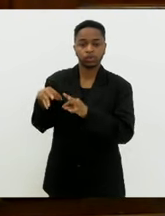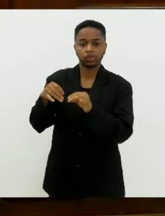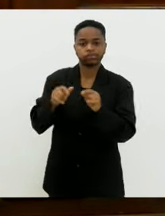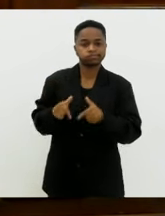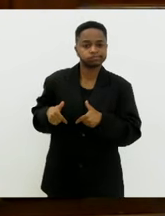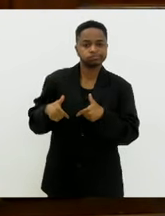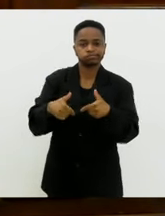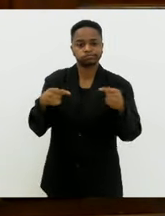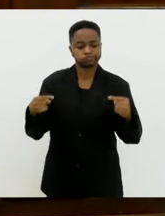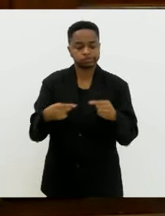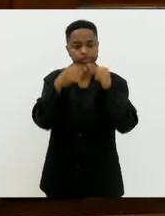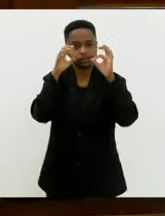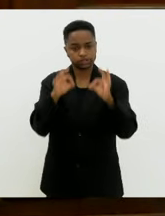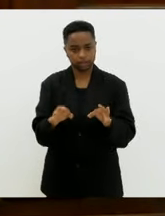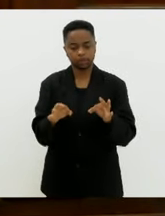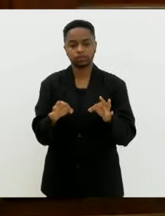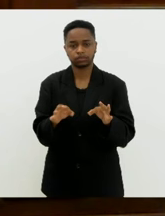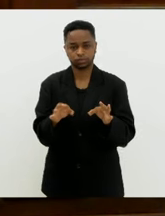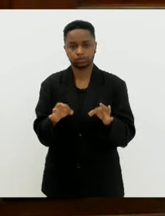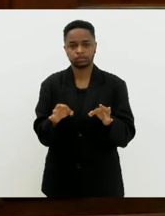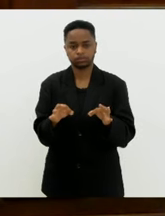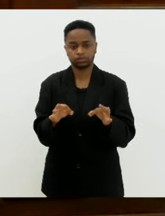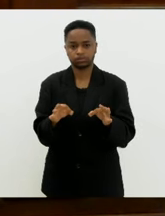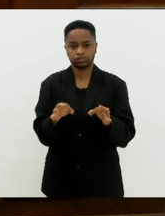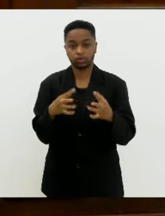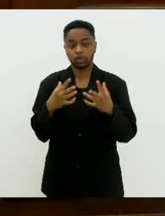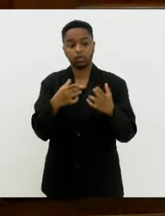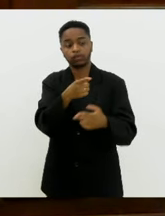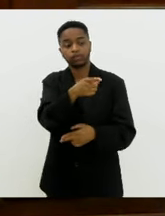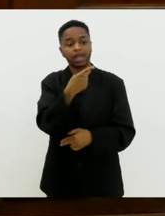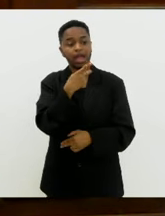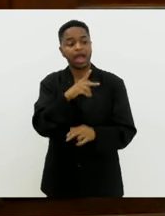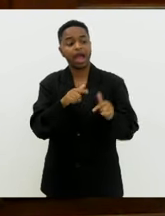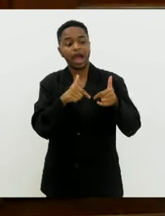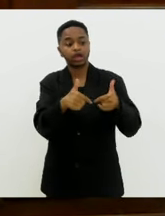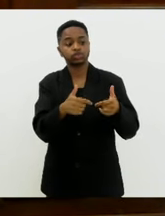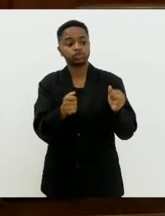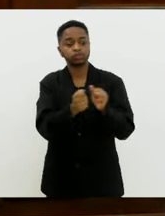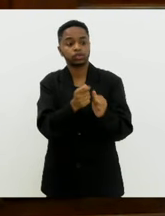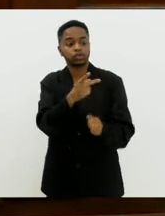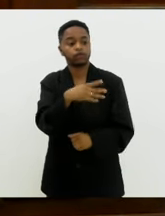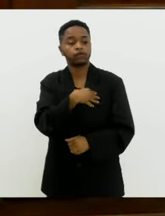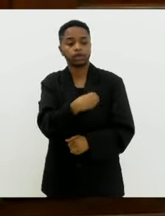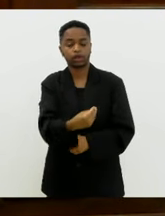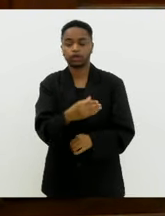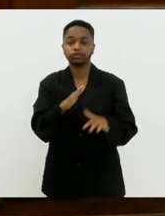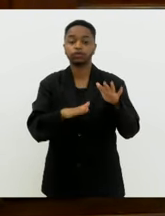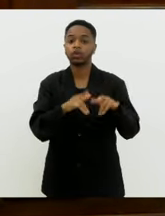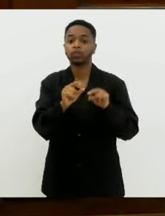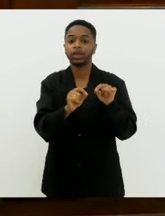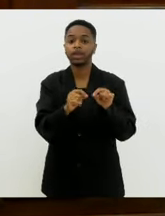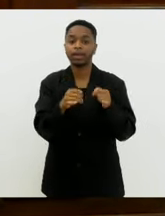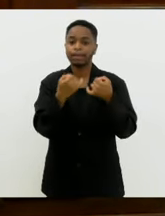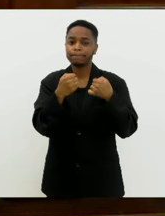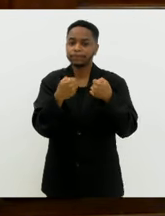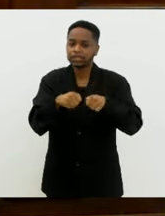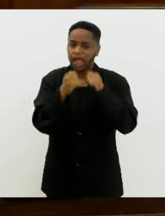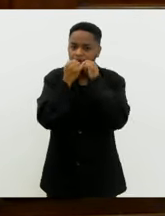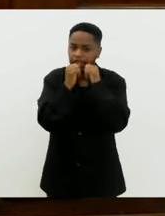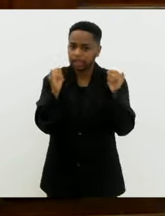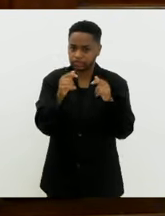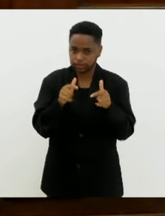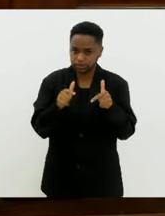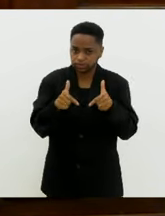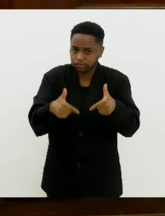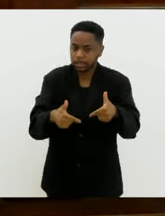ela tem que agir. Como você age com o seu filho muitas das vezes, presidente? Com energia,